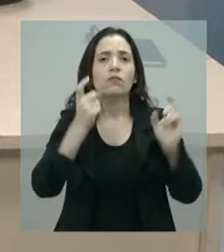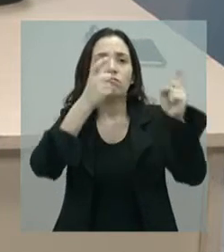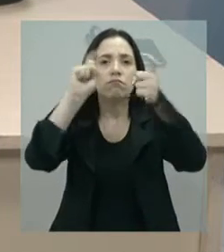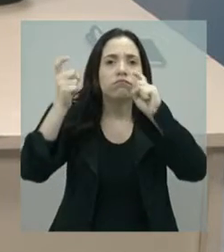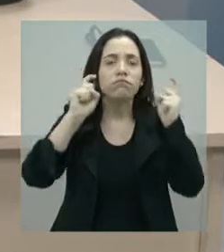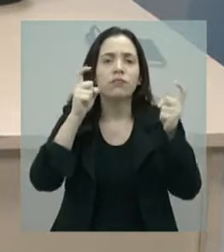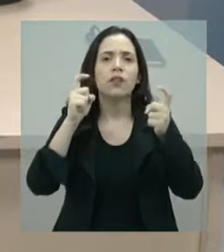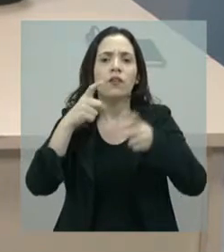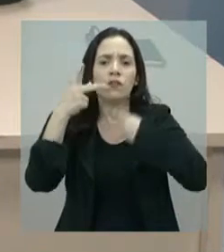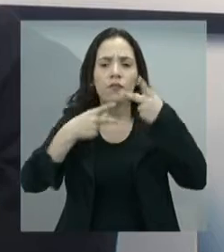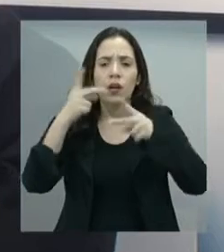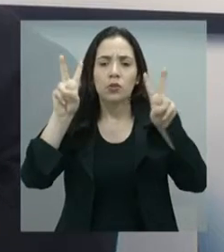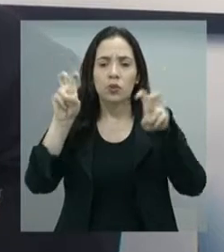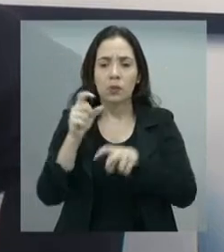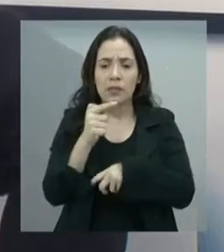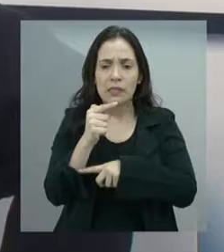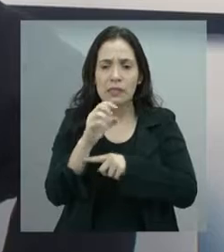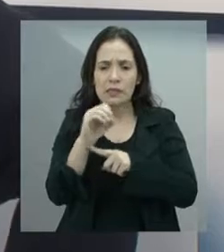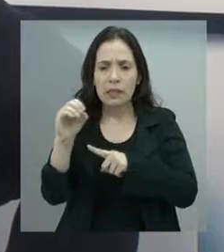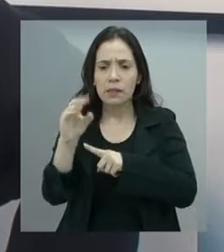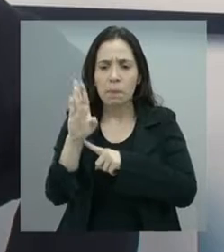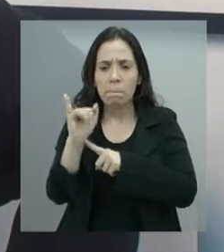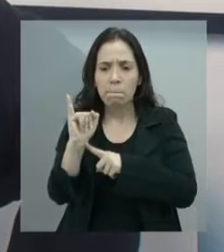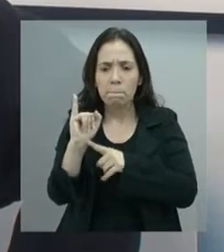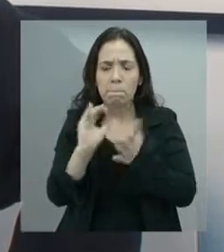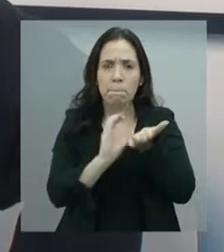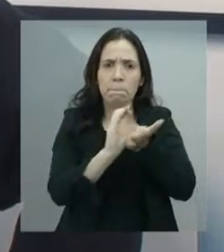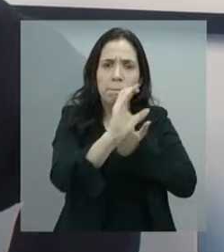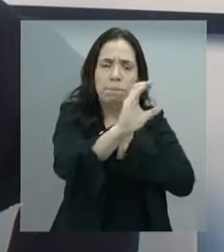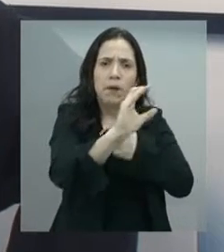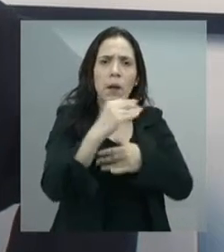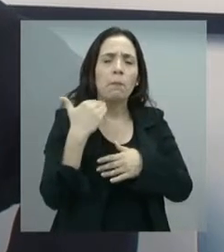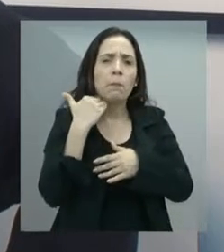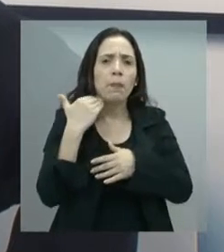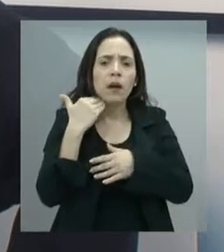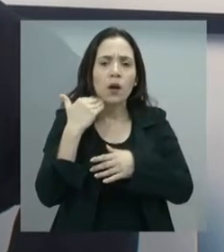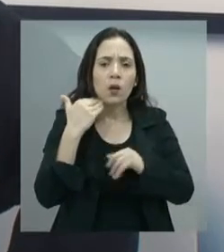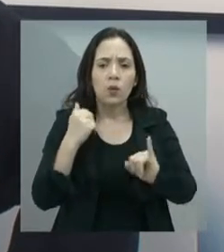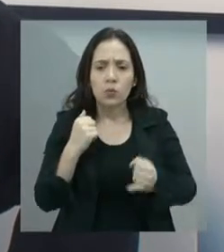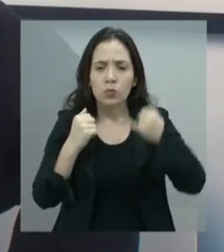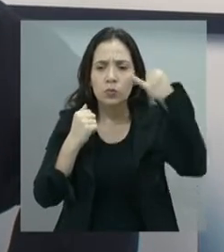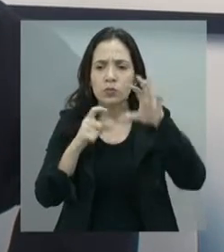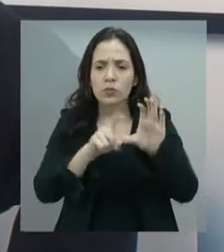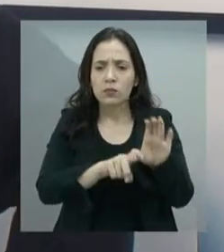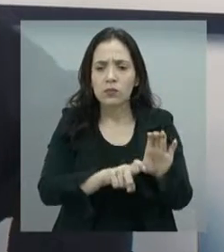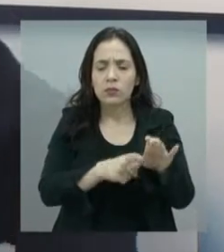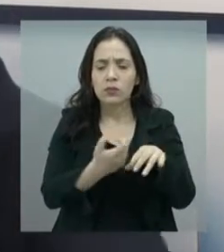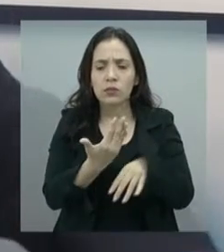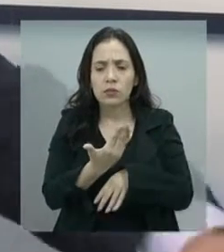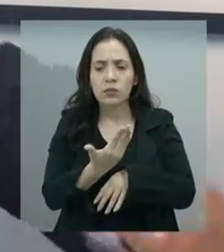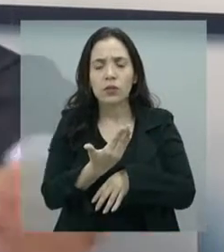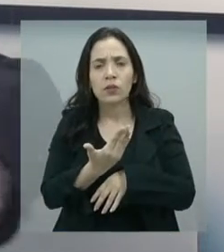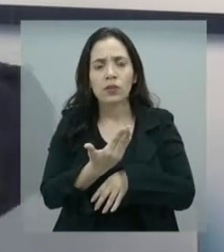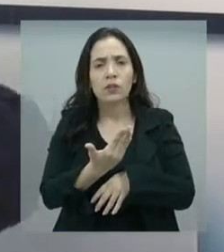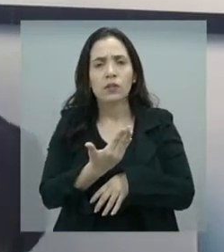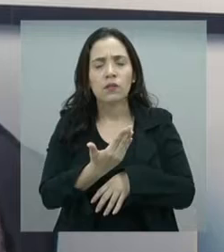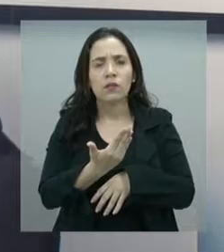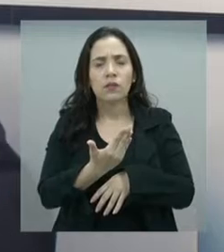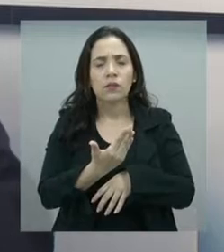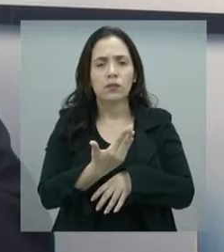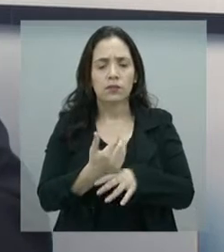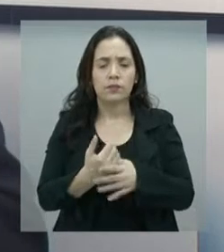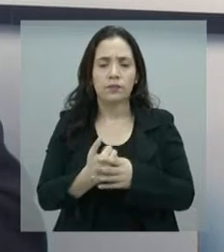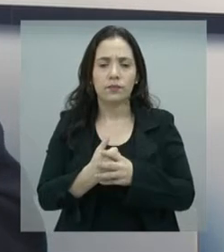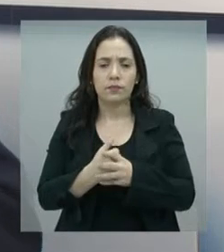você destinar 700 bilhões para pagamento de juros da dívida, e está todo mundo aí brigando por 1 bilhão para cá, 1 bilhão para lá, mexeram,